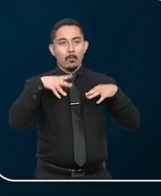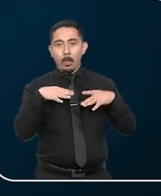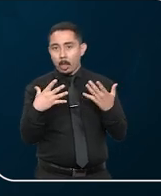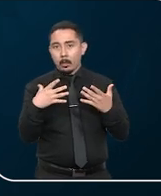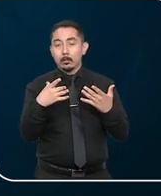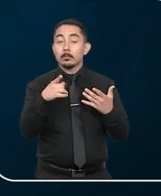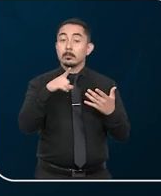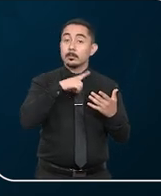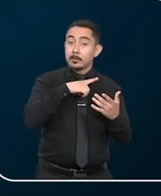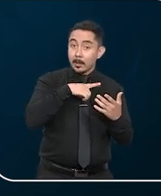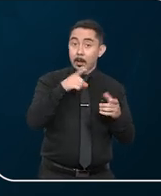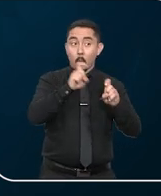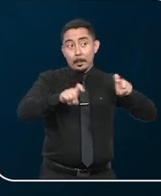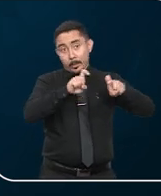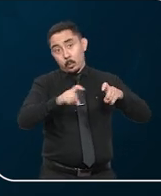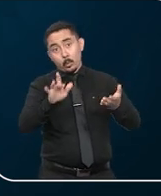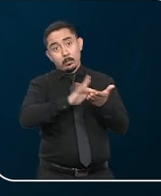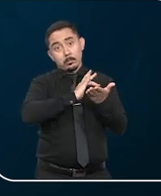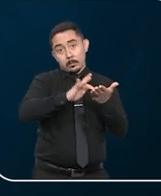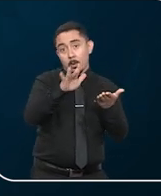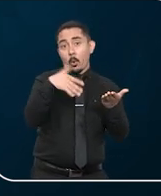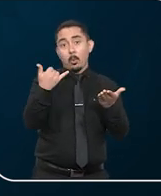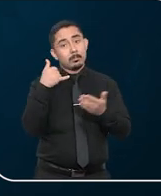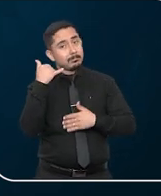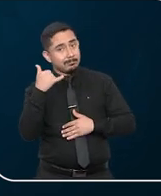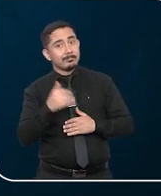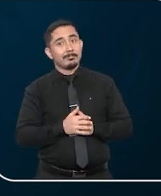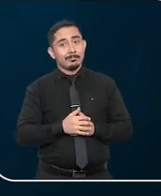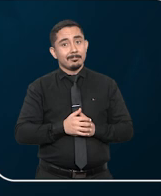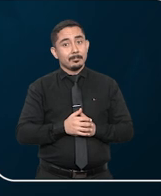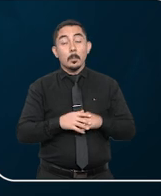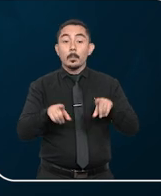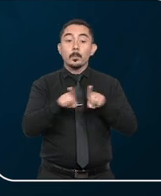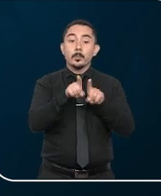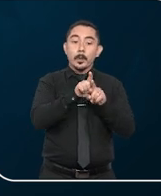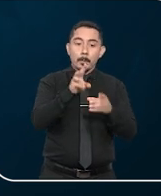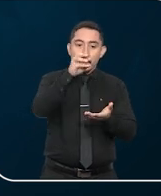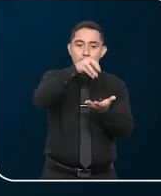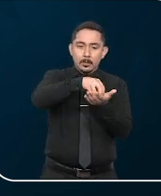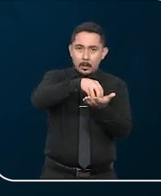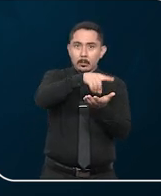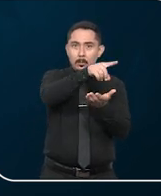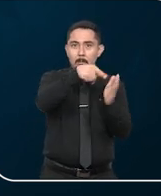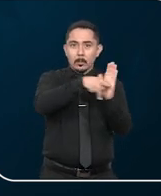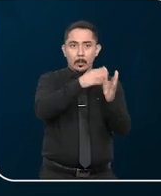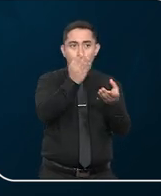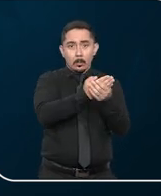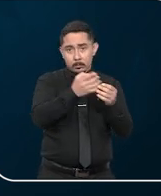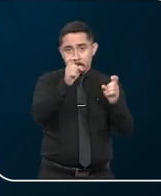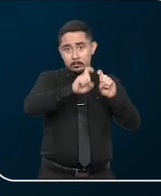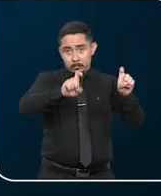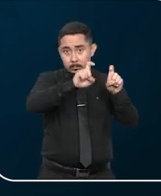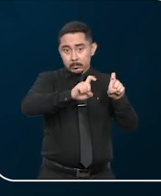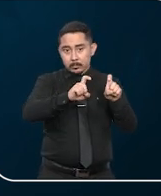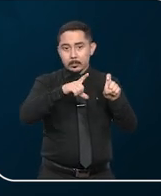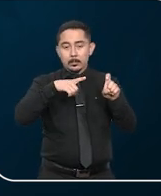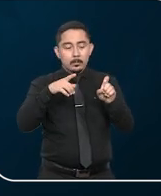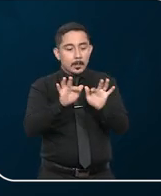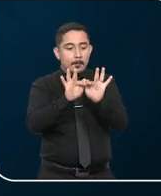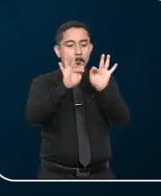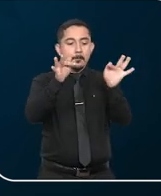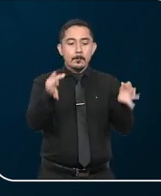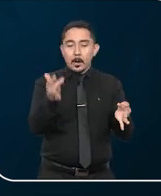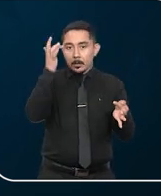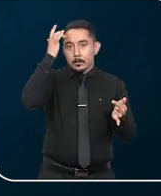E dá para fazer isso pelo computador, tablet ou celular. A central do processo eletrônico ficou mais interativa